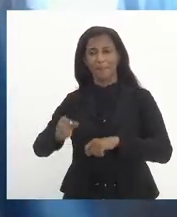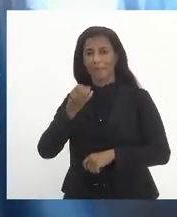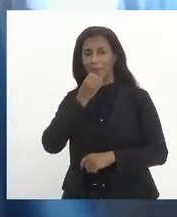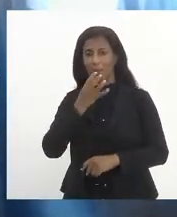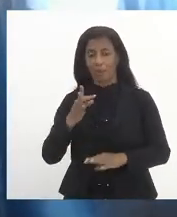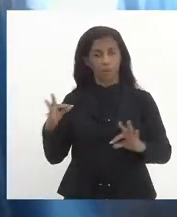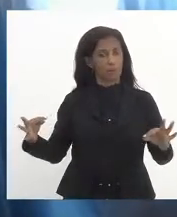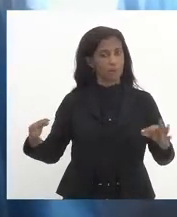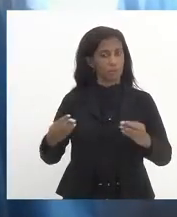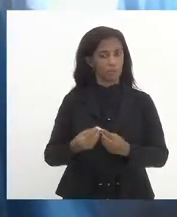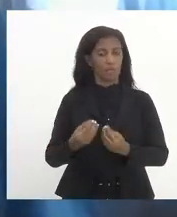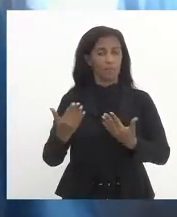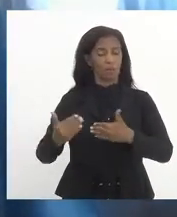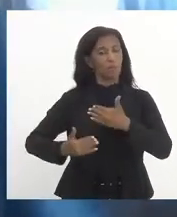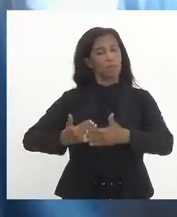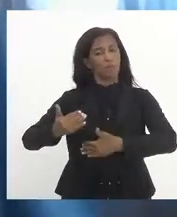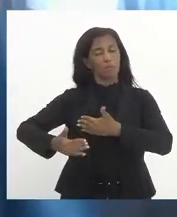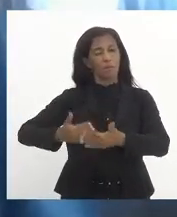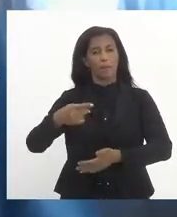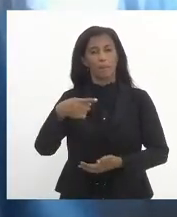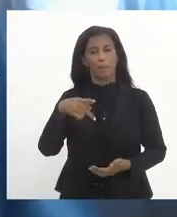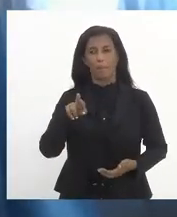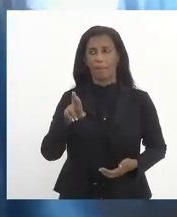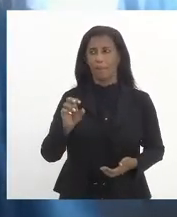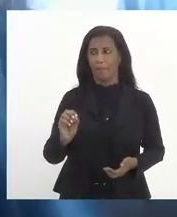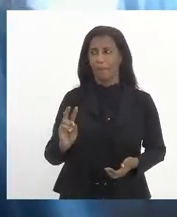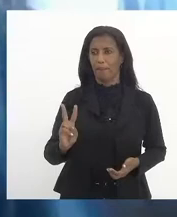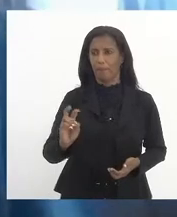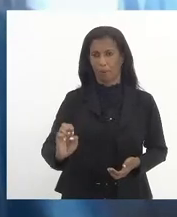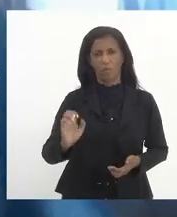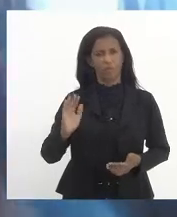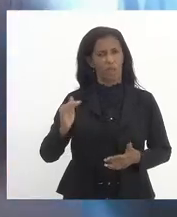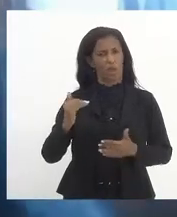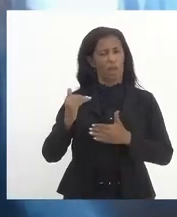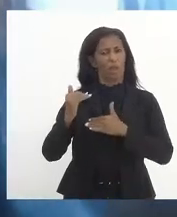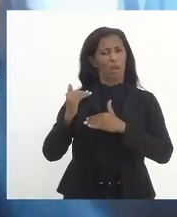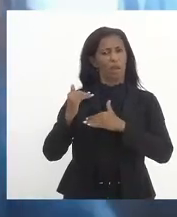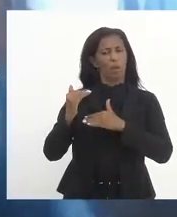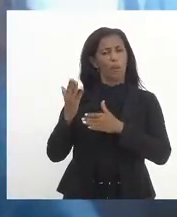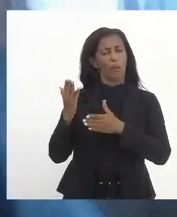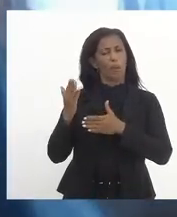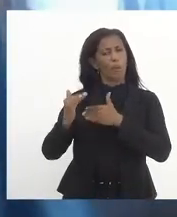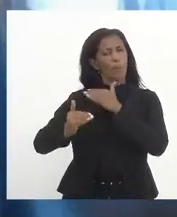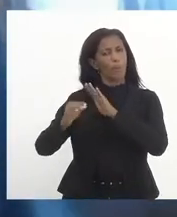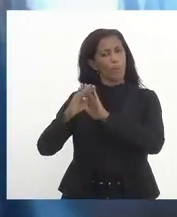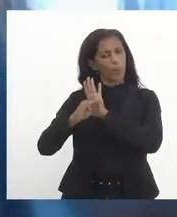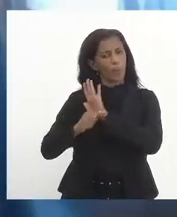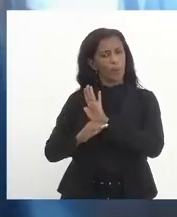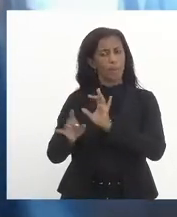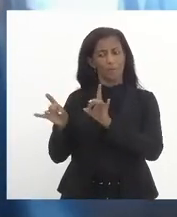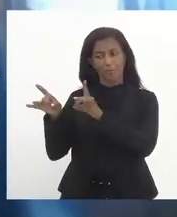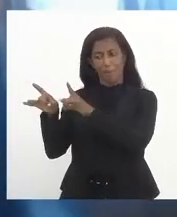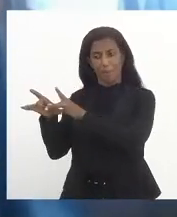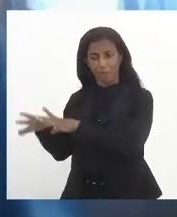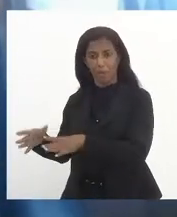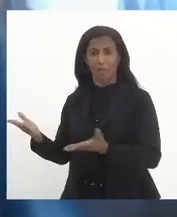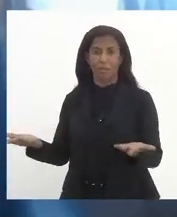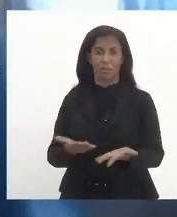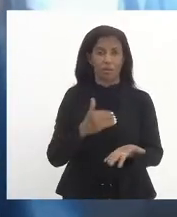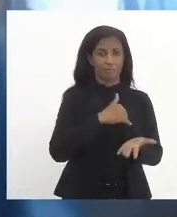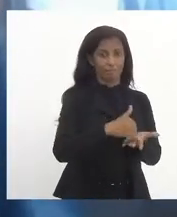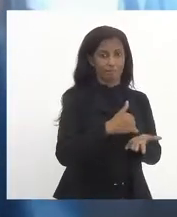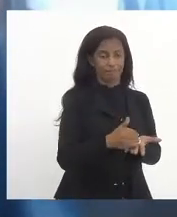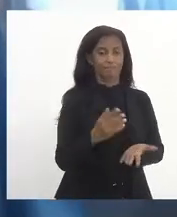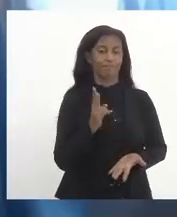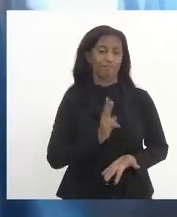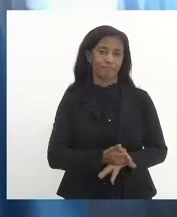vamos levar adiante o PROVE. Já foi um programa muito forte, foi abandonado. Agora a secretaria quer retomar